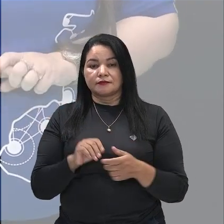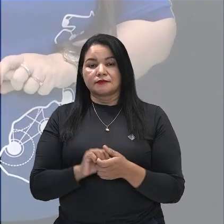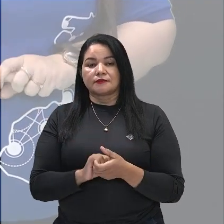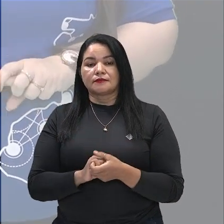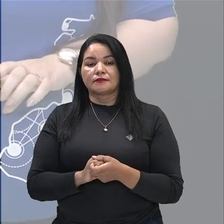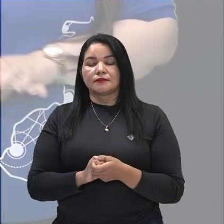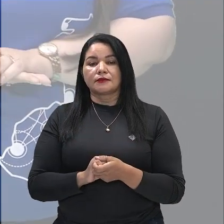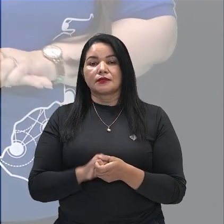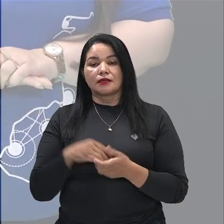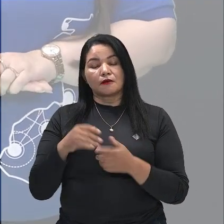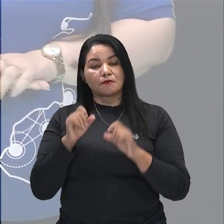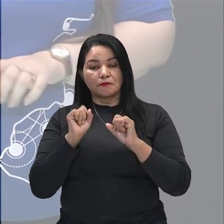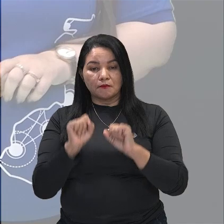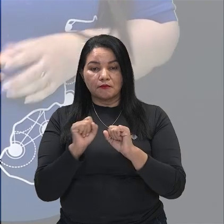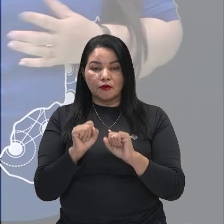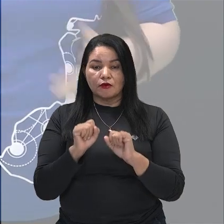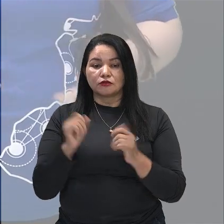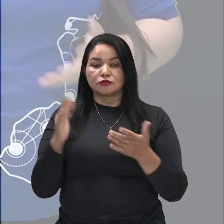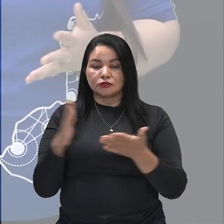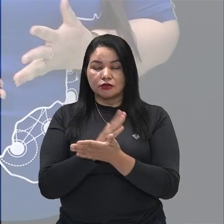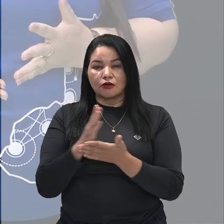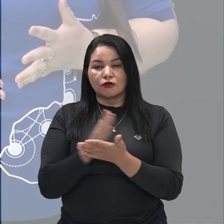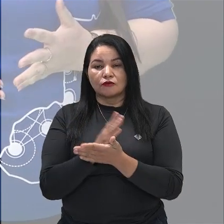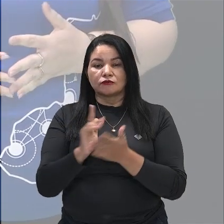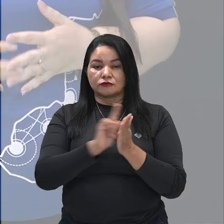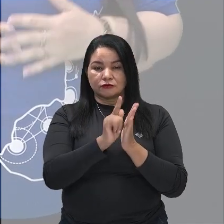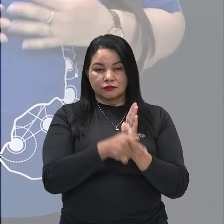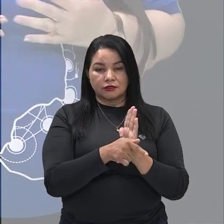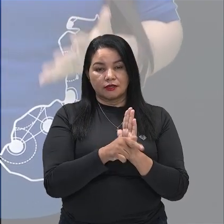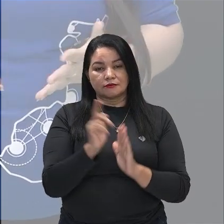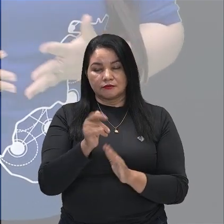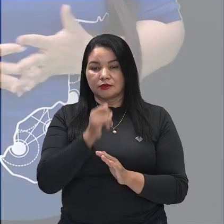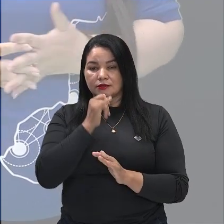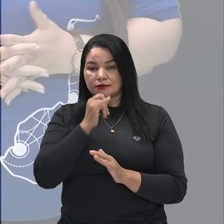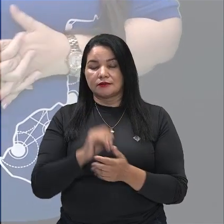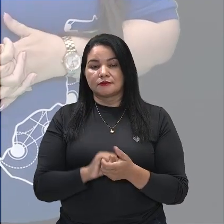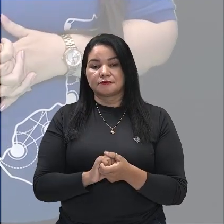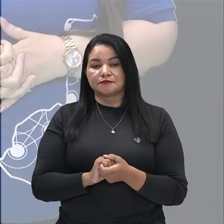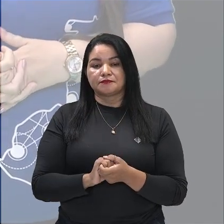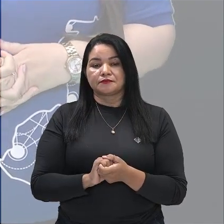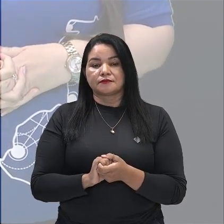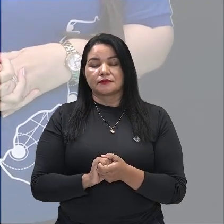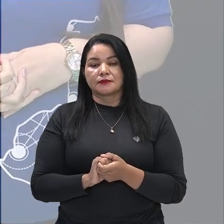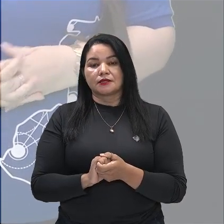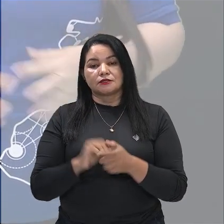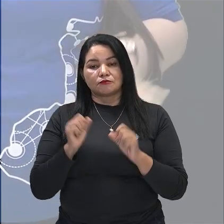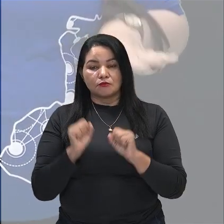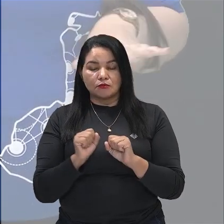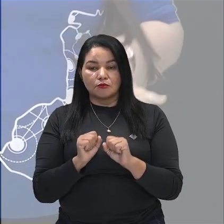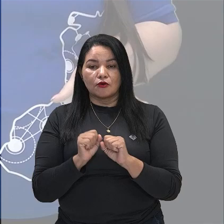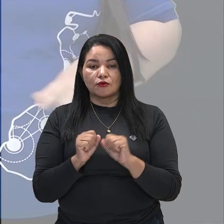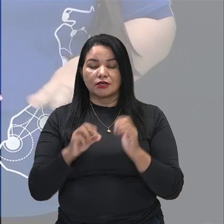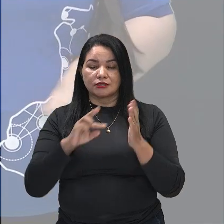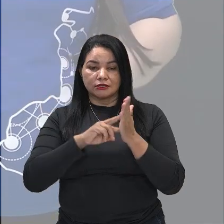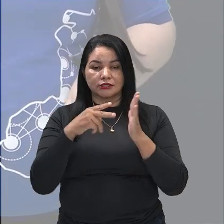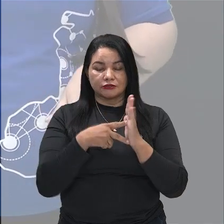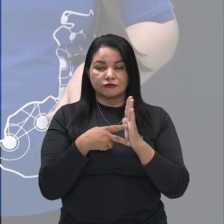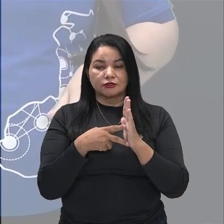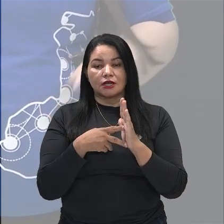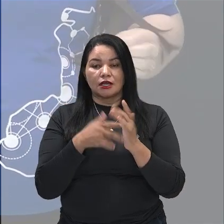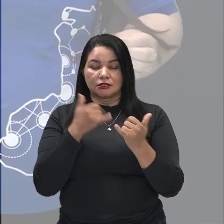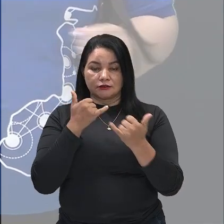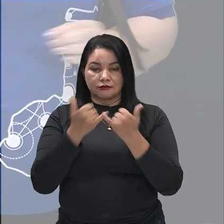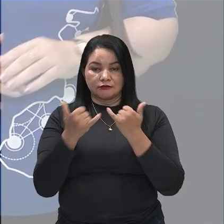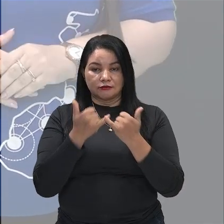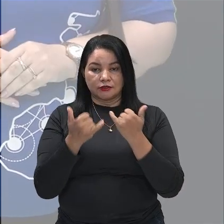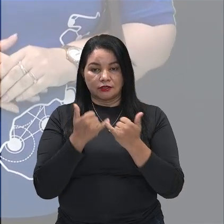bien puede haber preferencia entre uno de los géneros, su significado conceptual se mantém igual em los dois